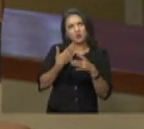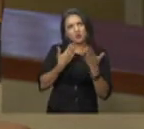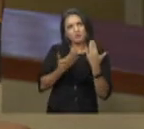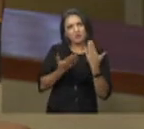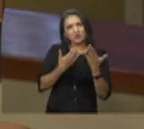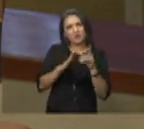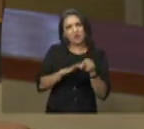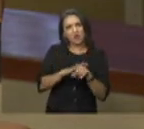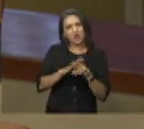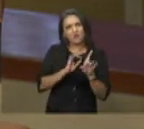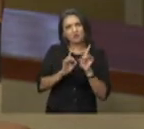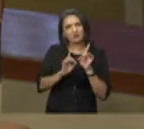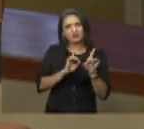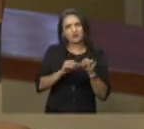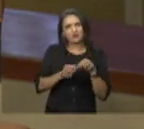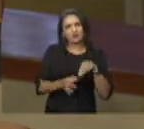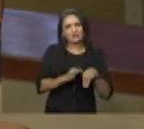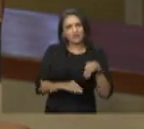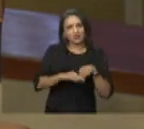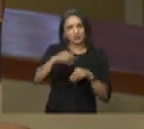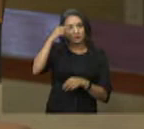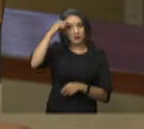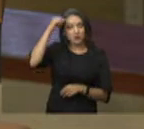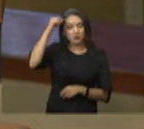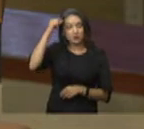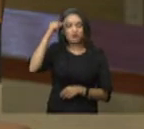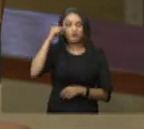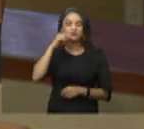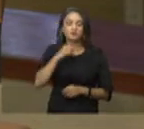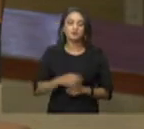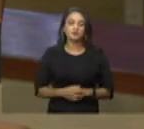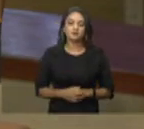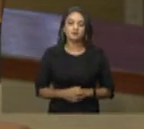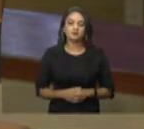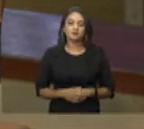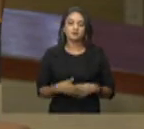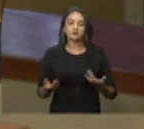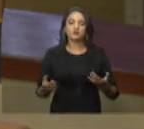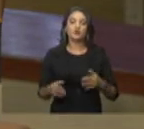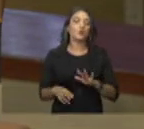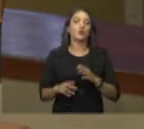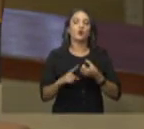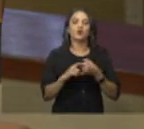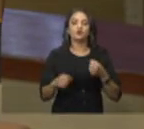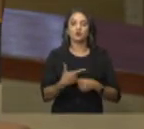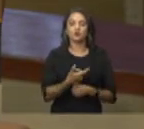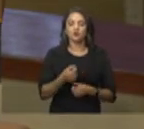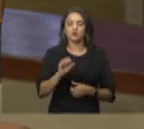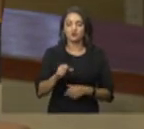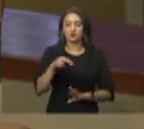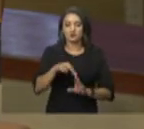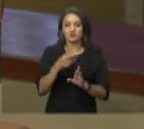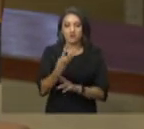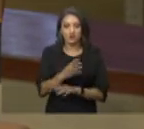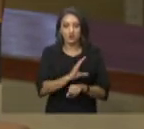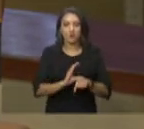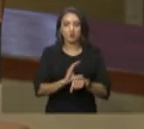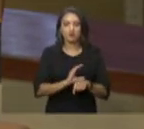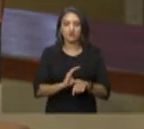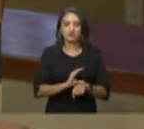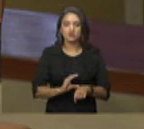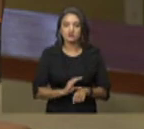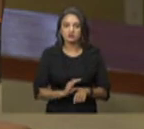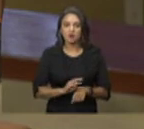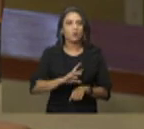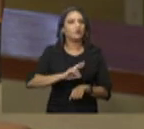de dialogar um ministro jogando artigo 208 inciso quadra com Constituição Federal não tem